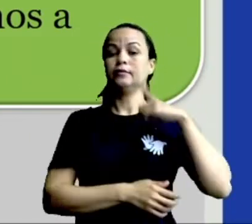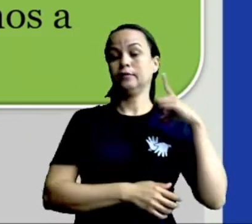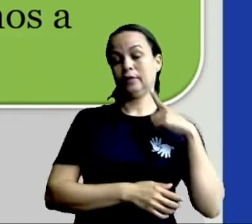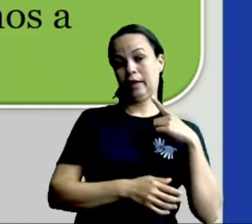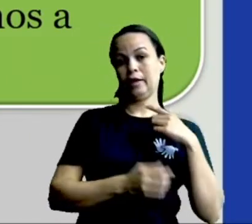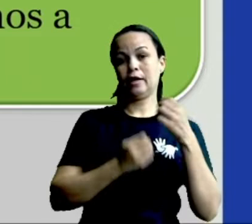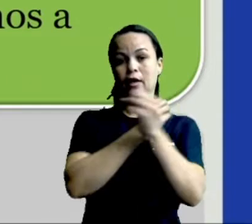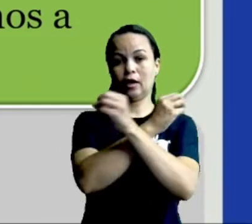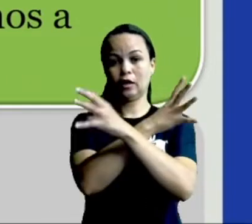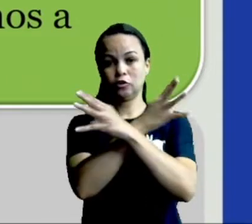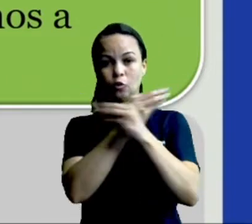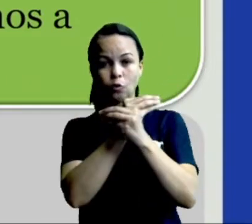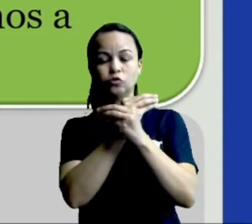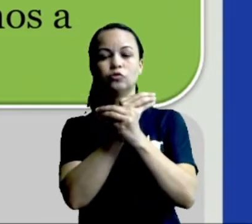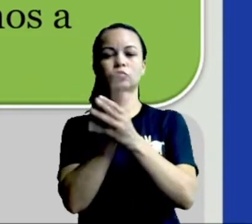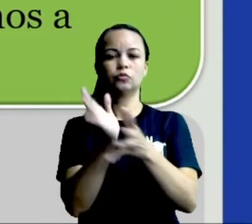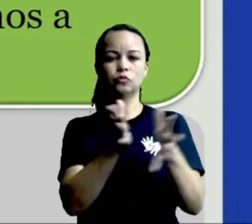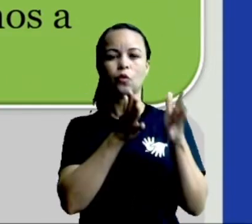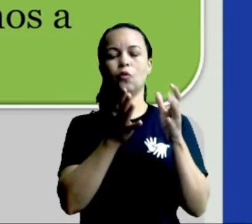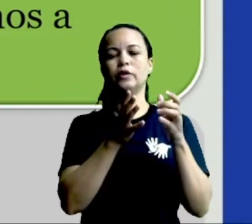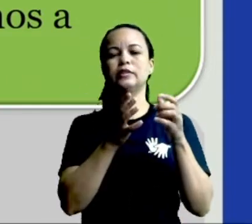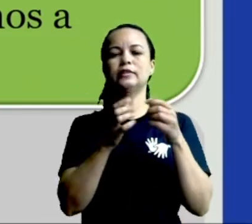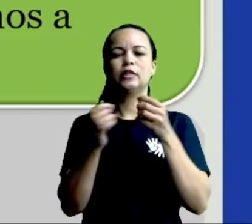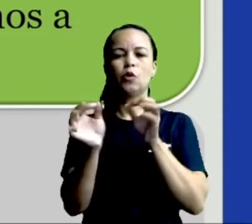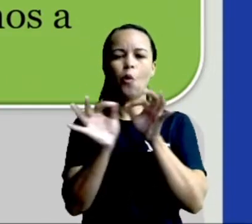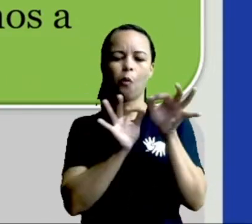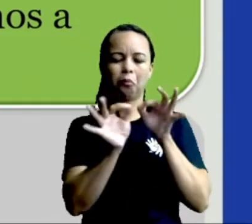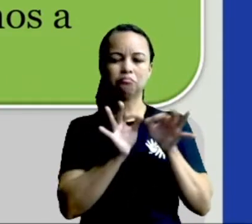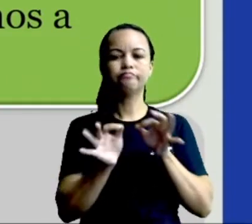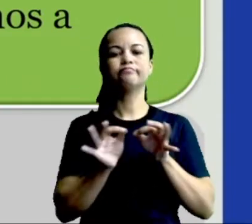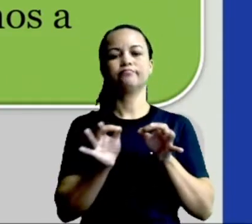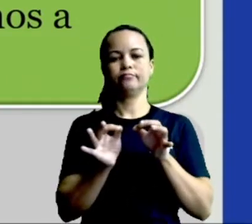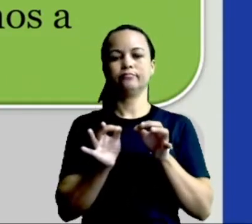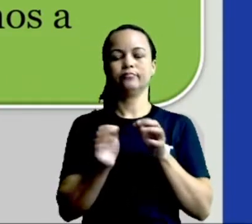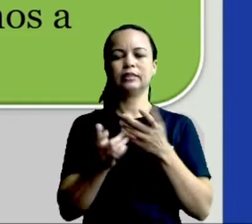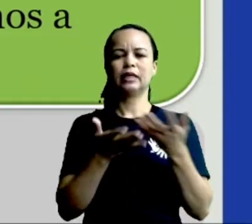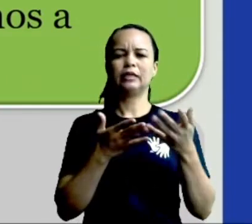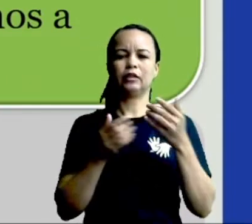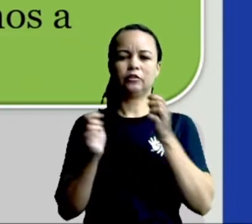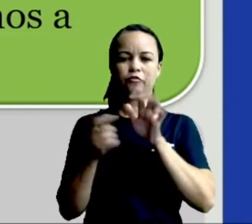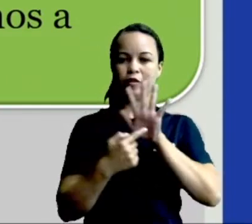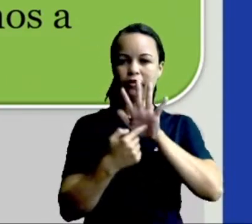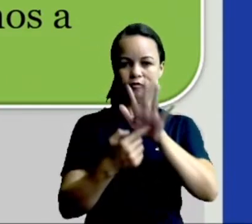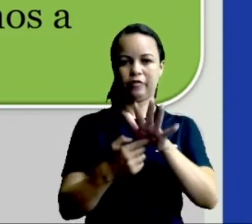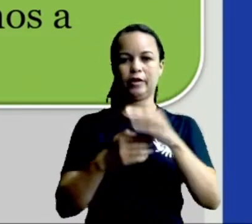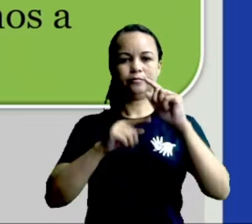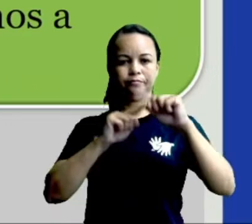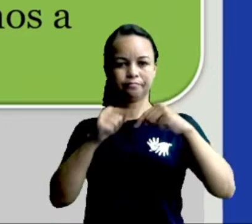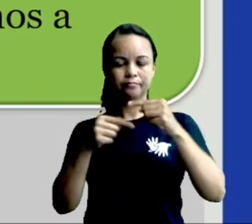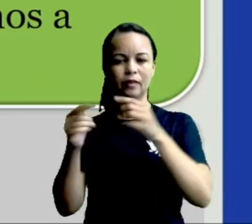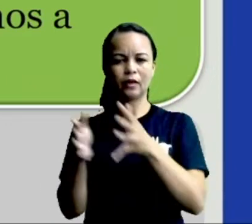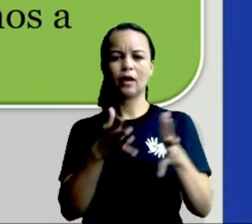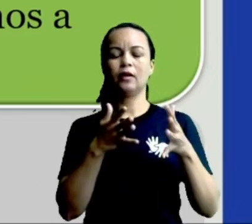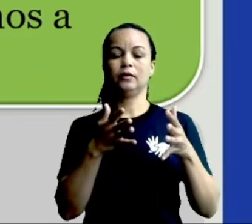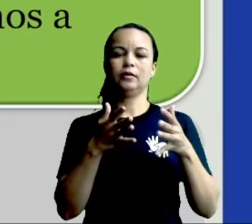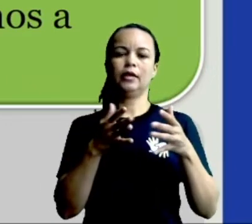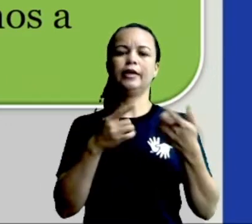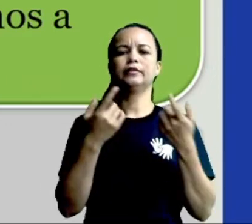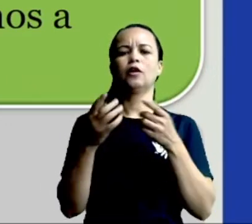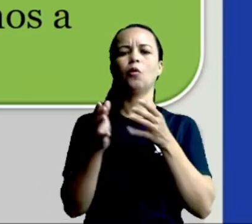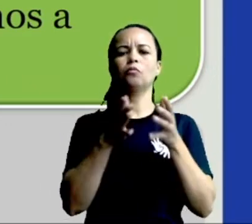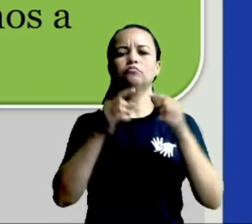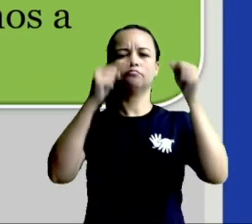as conjunções e os chamados de articuladores, que a gente verá logo a seguir. Então, progressão por